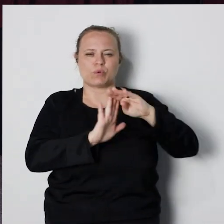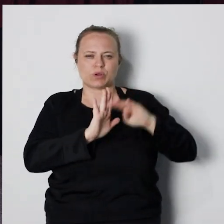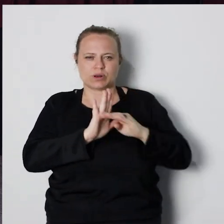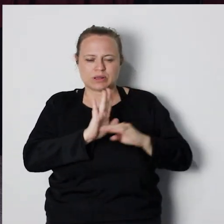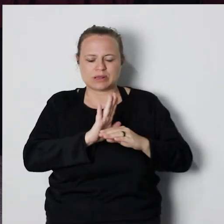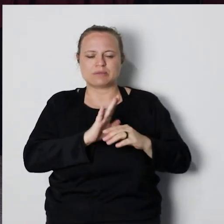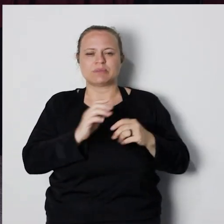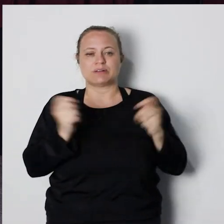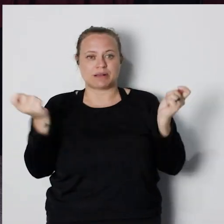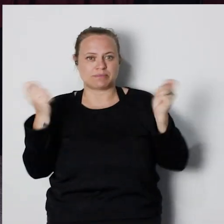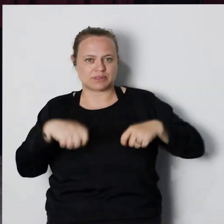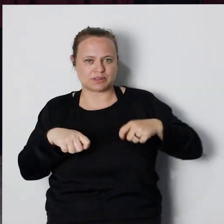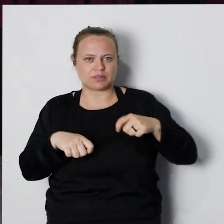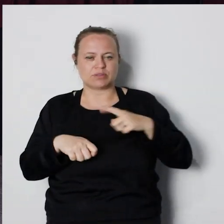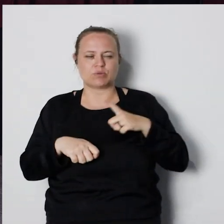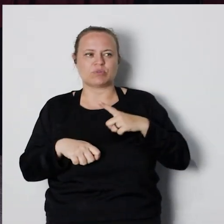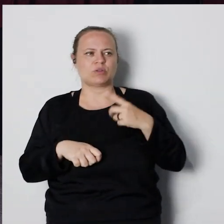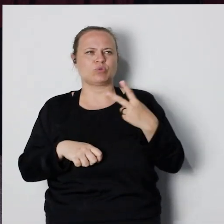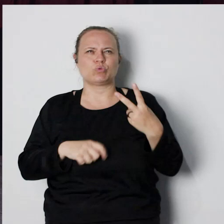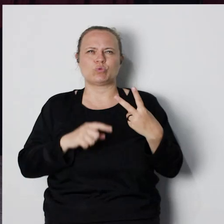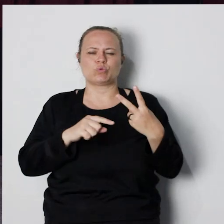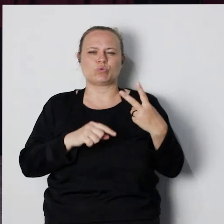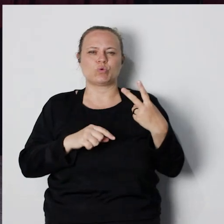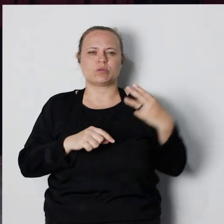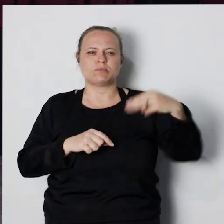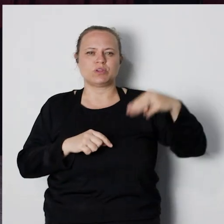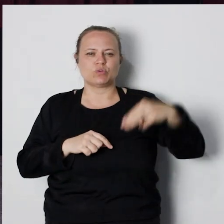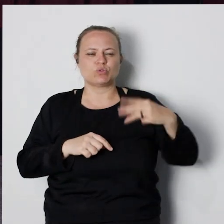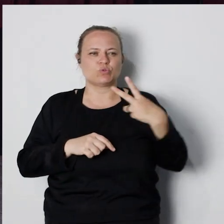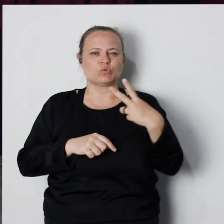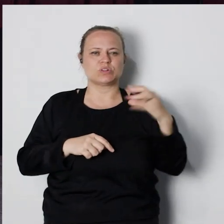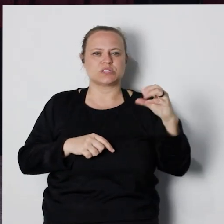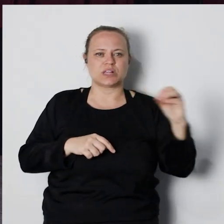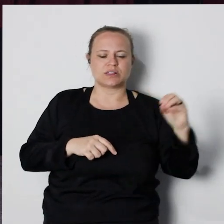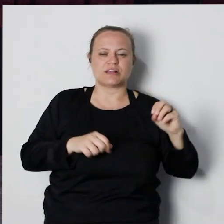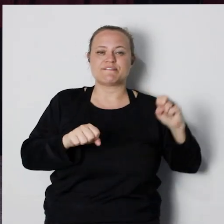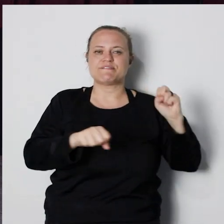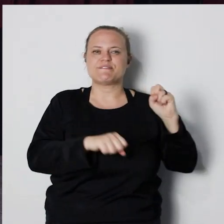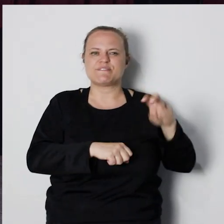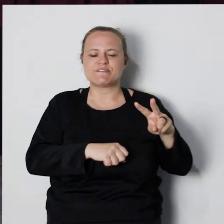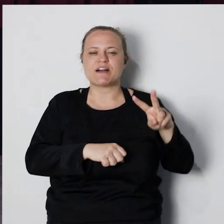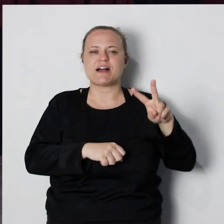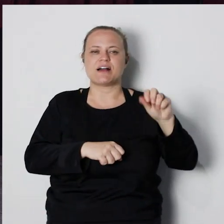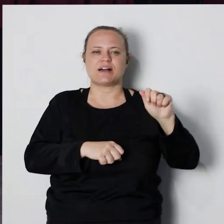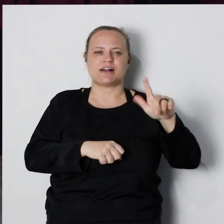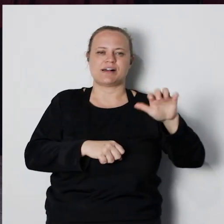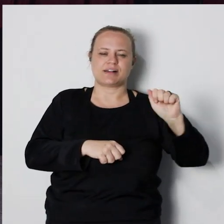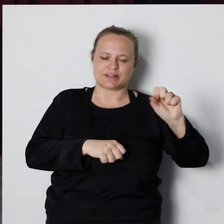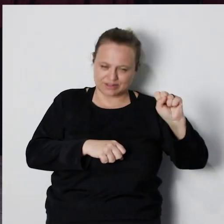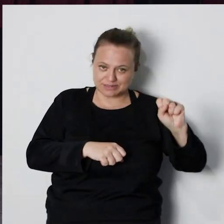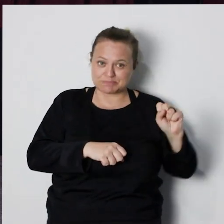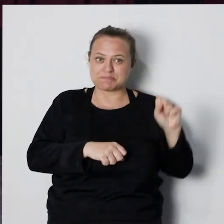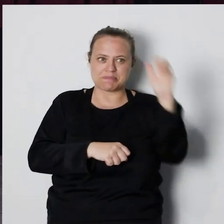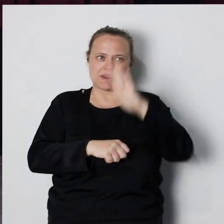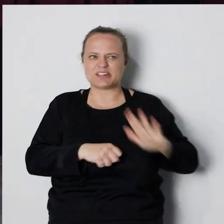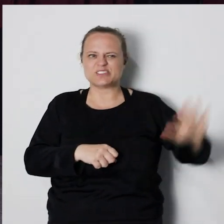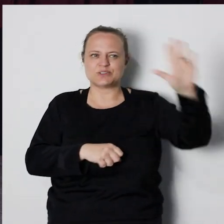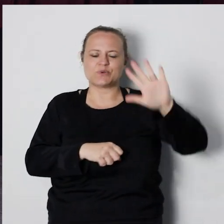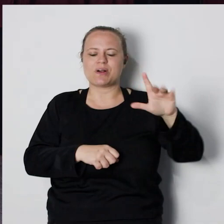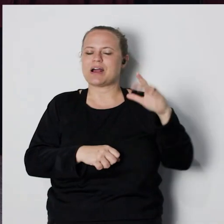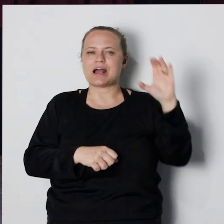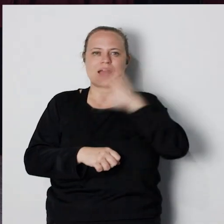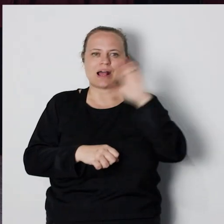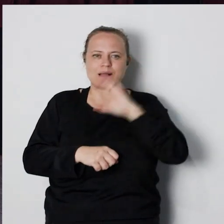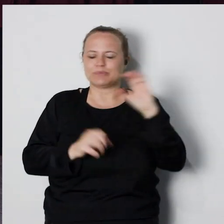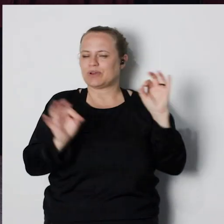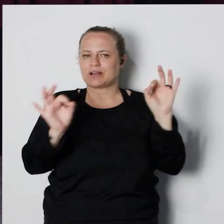eu cito, a Rosemary foi fantástico, a URGS, ela coordenou um programa de capacitação na época, que quando abria, eu nunca